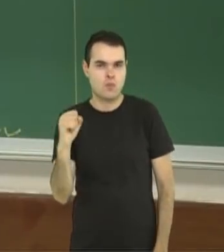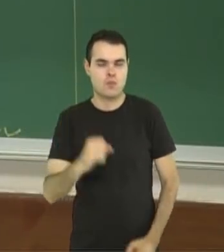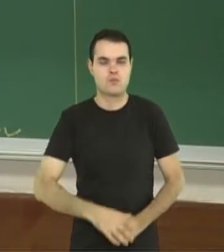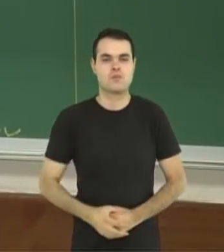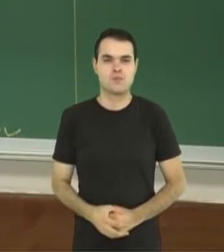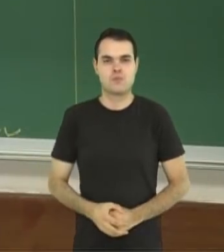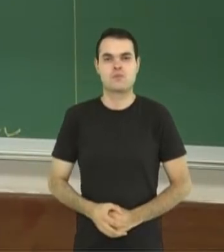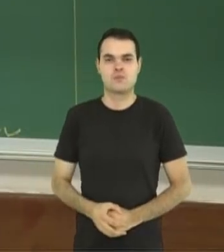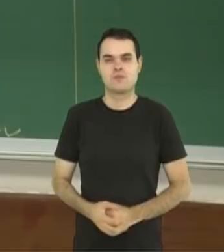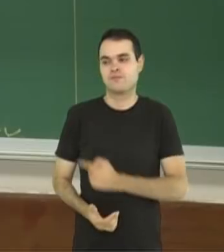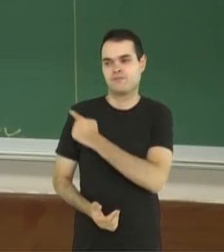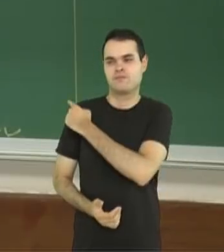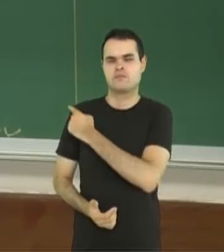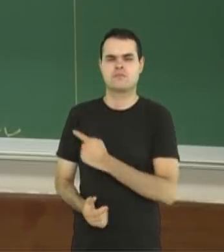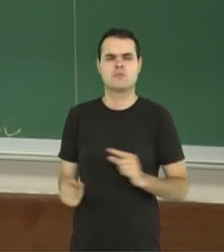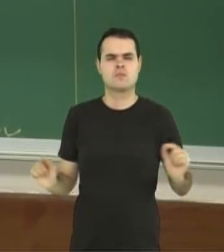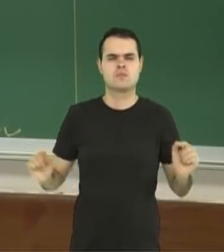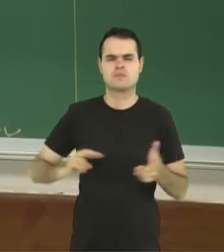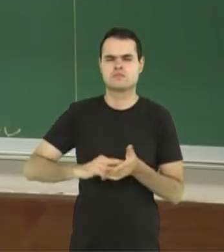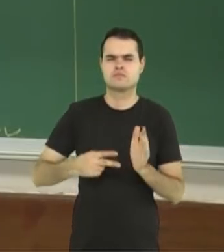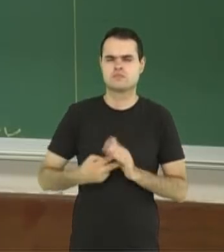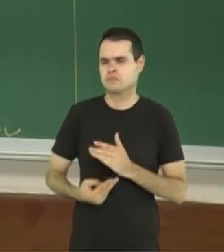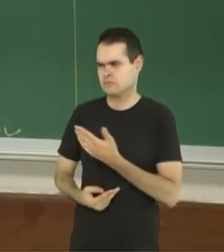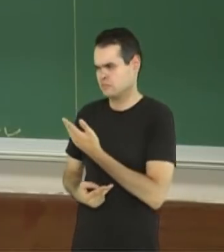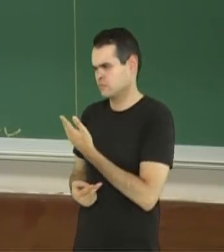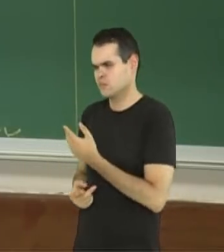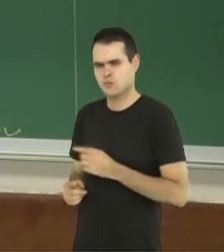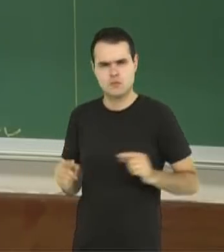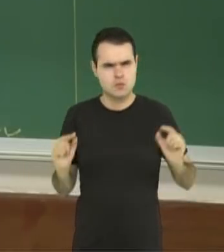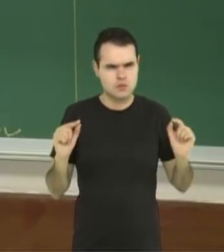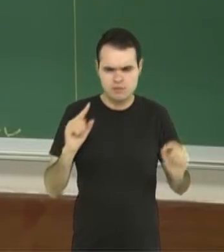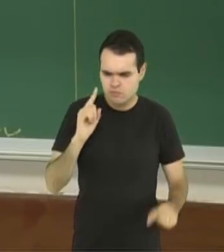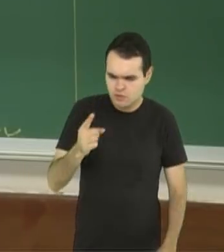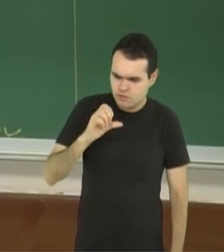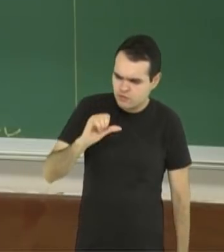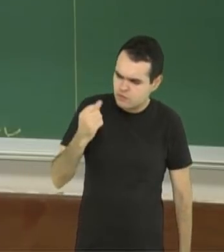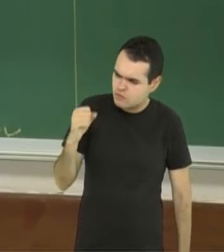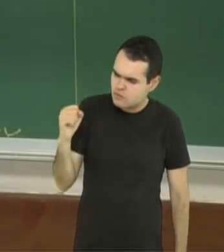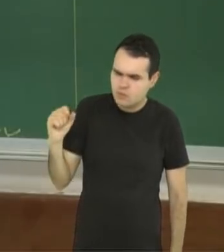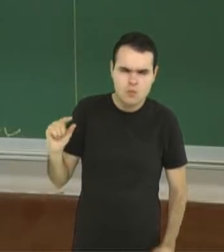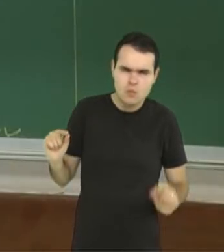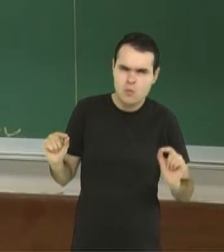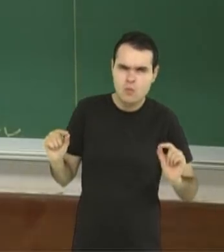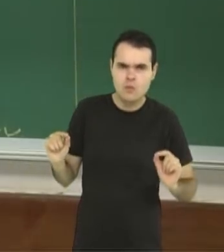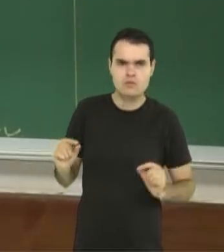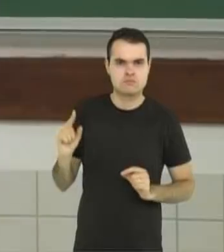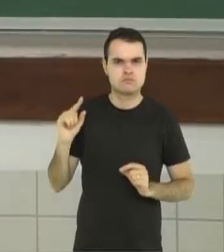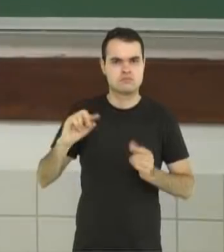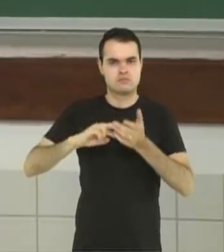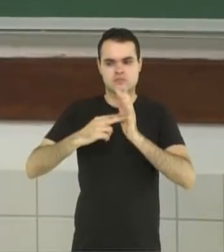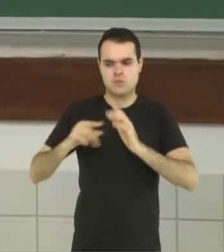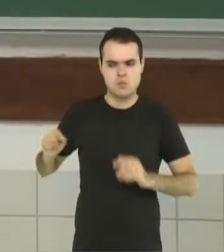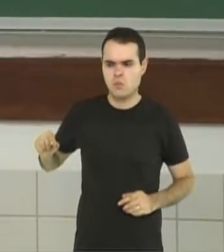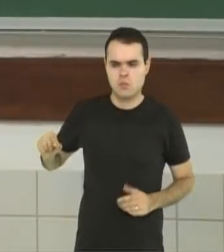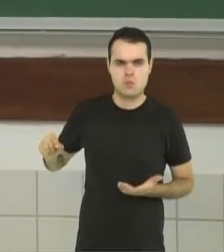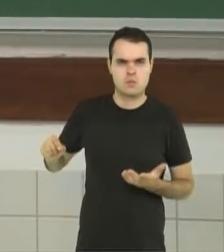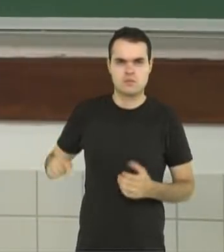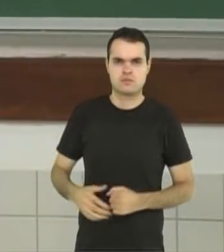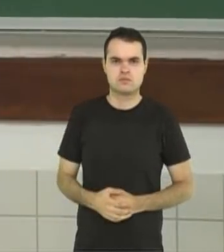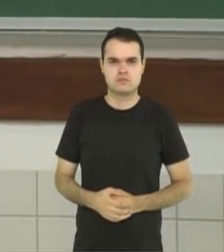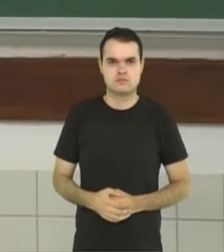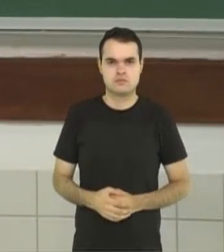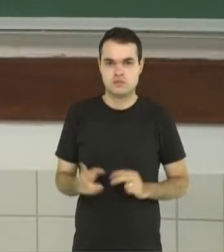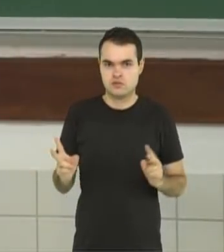1988. Então, veja só, mas o que representa, será, esse 1988? Vamos ver o que isso representa? Então, olha só,